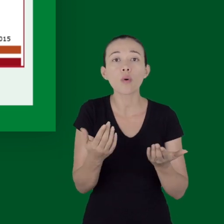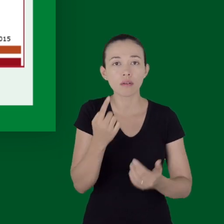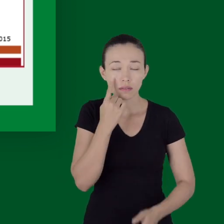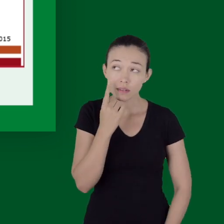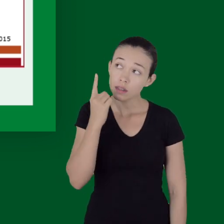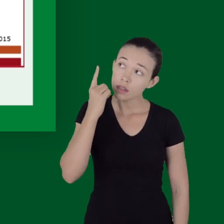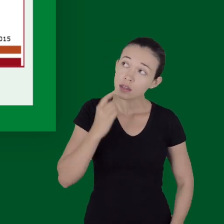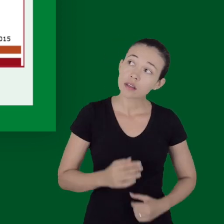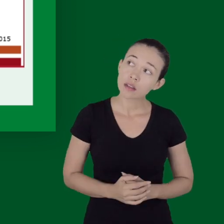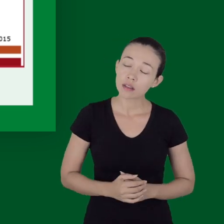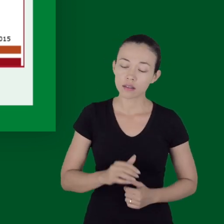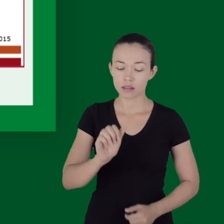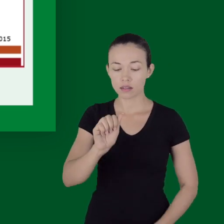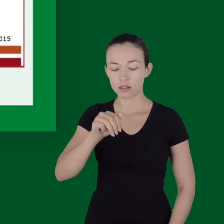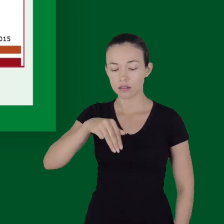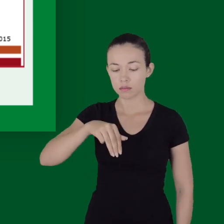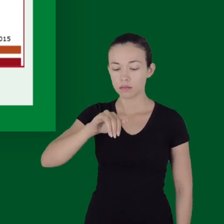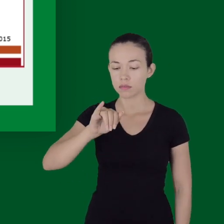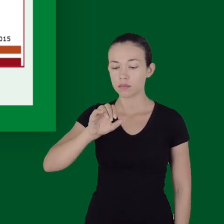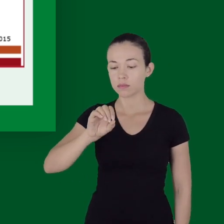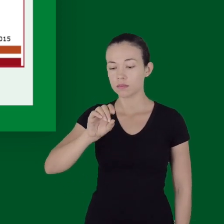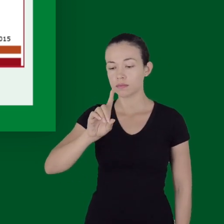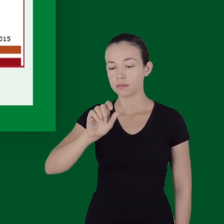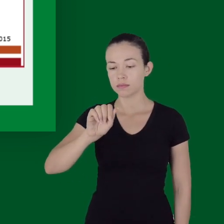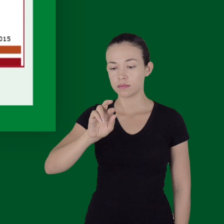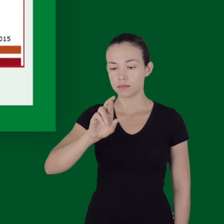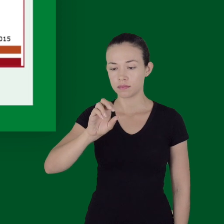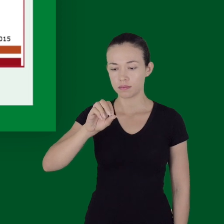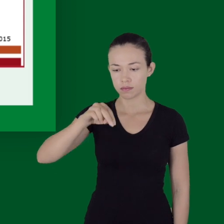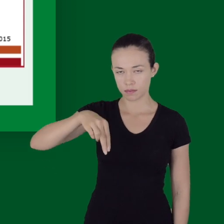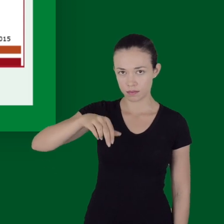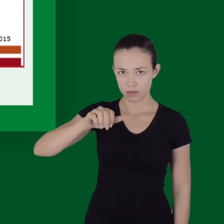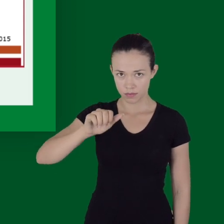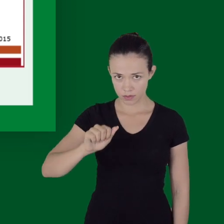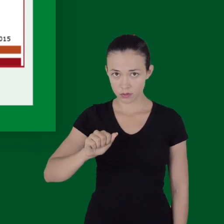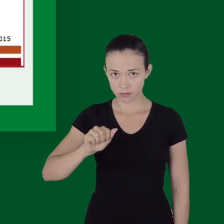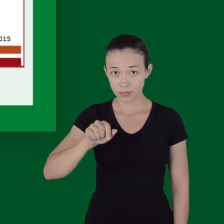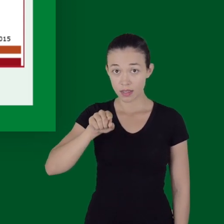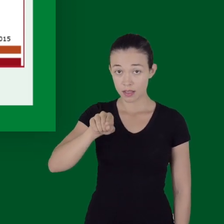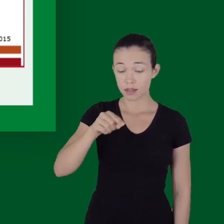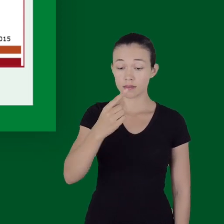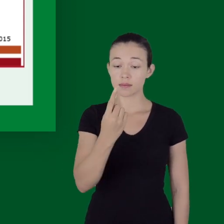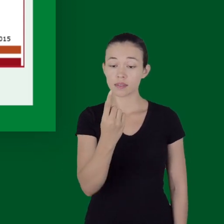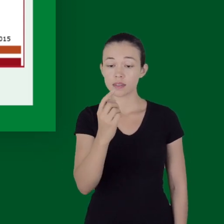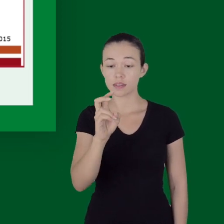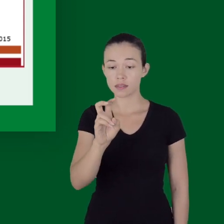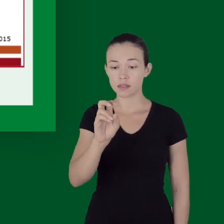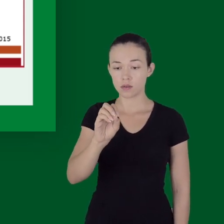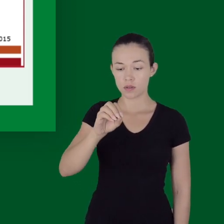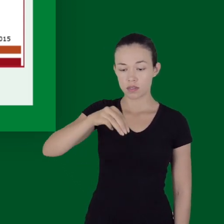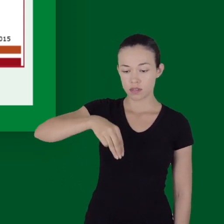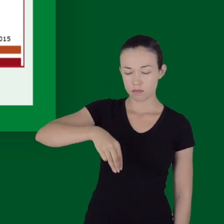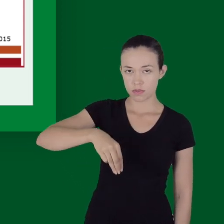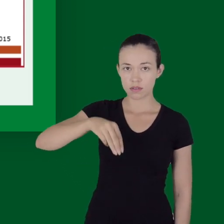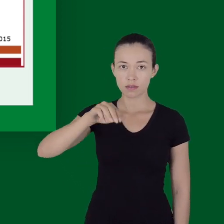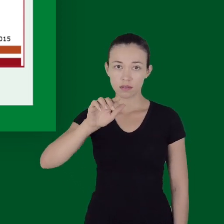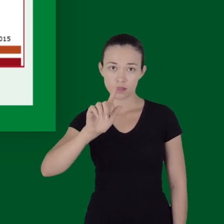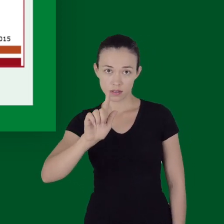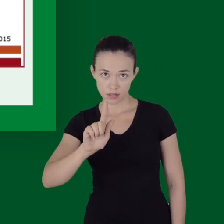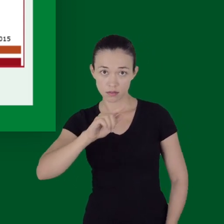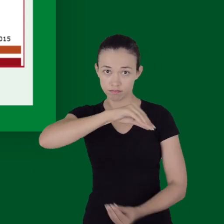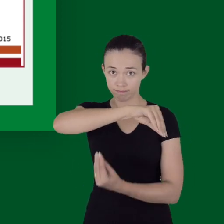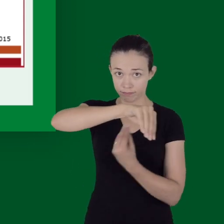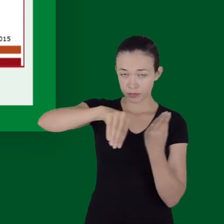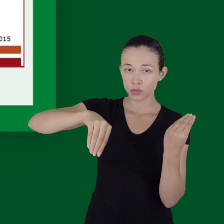A droga de escolha é a amiodarona. A gente dilui 150 miligramas